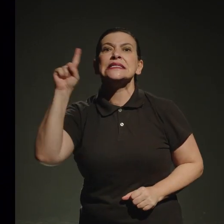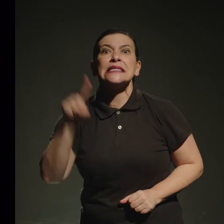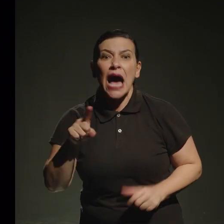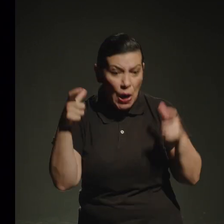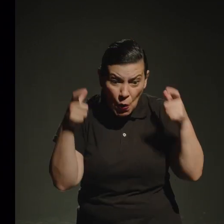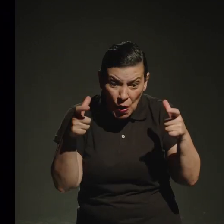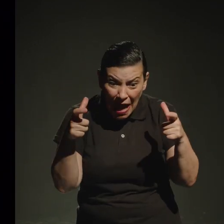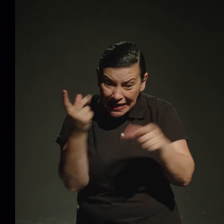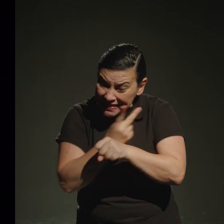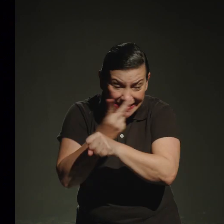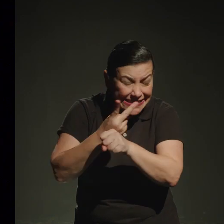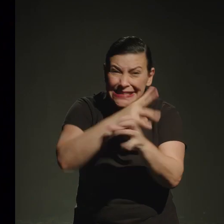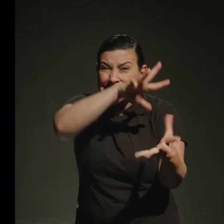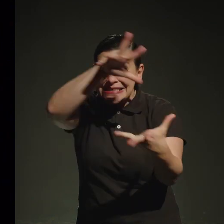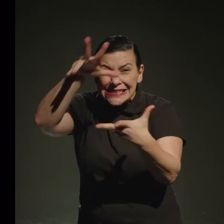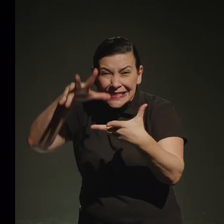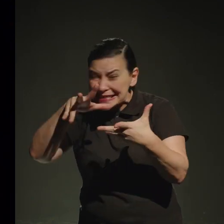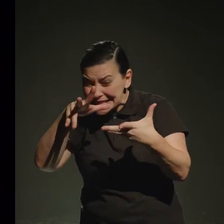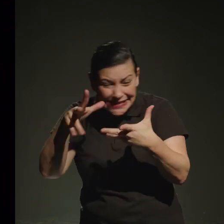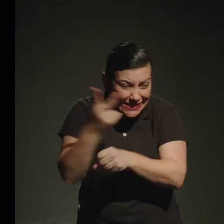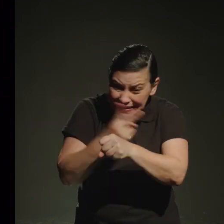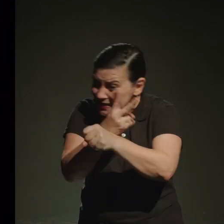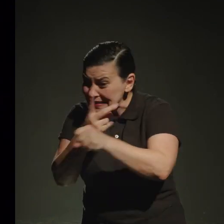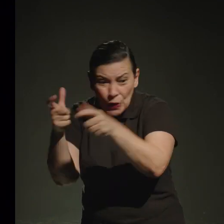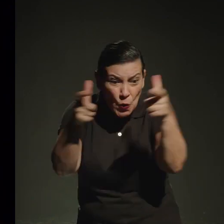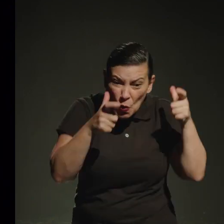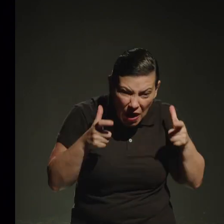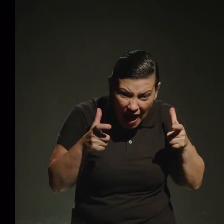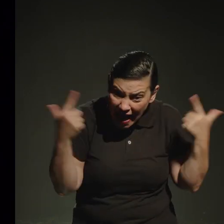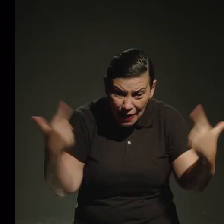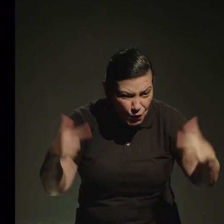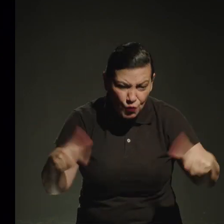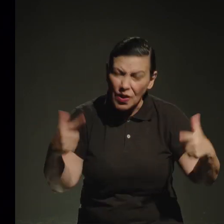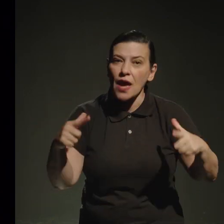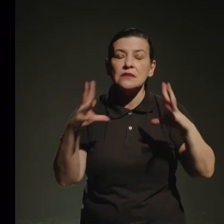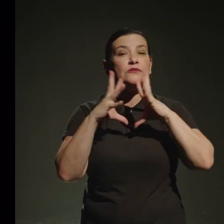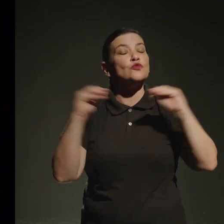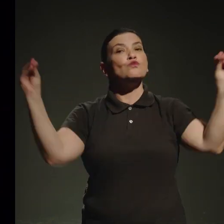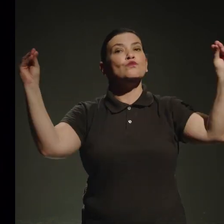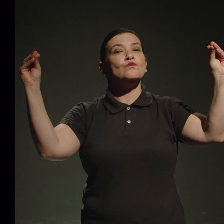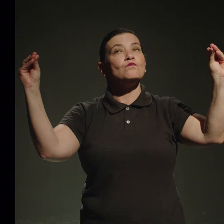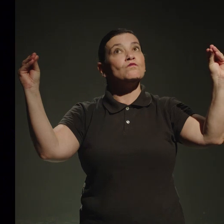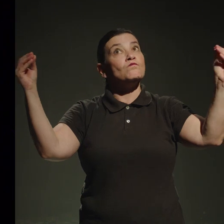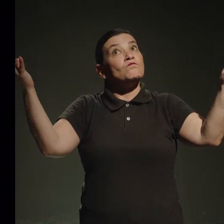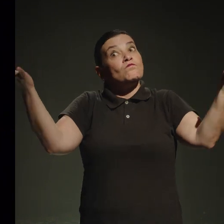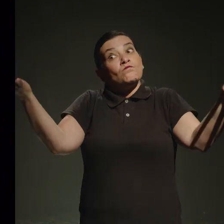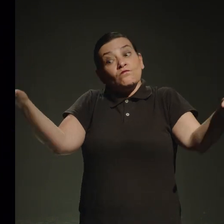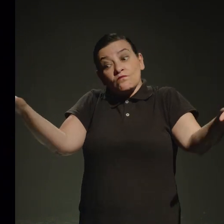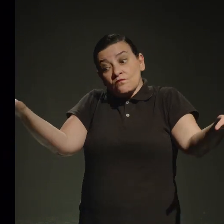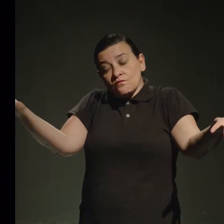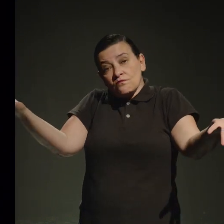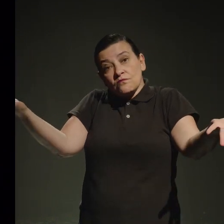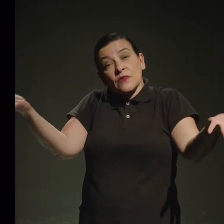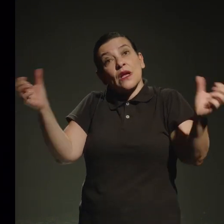A não ser que existisse apenas dentro do meu próprio cérebro. Uma mancha no meio dos meus miolos, um gânglio,